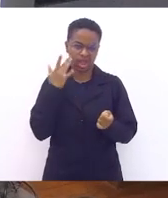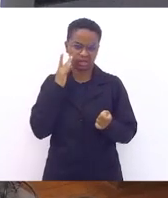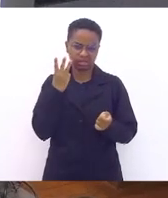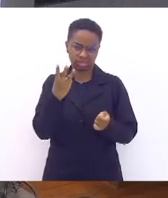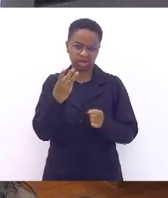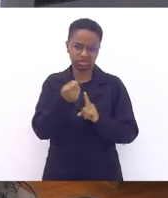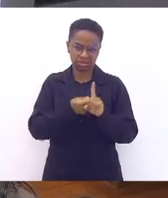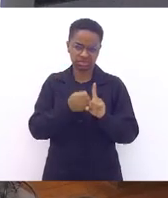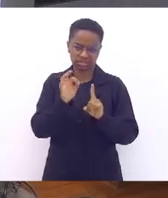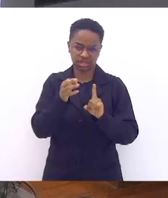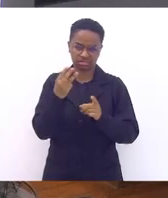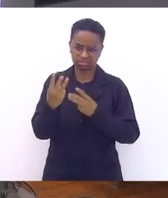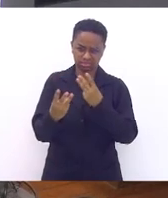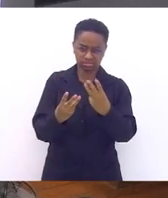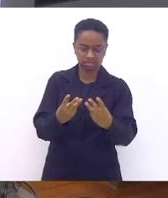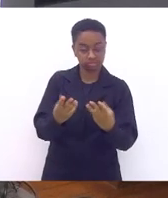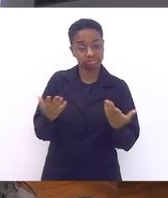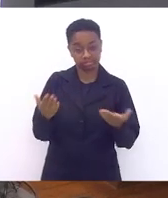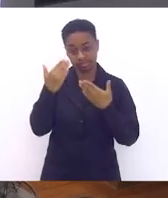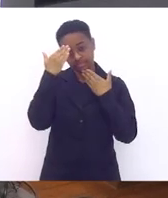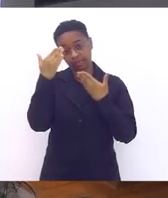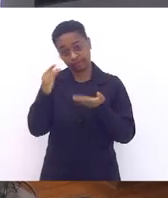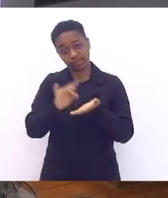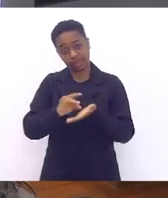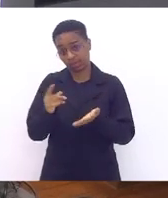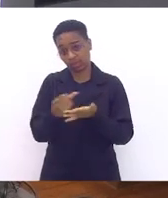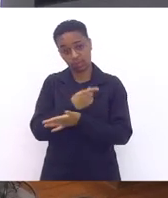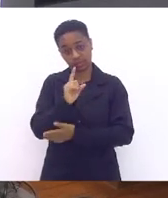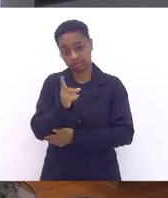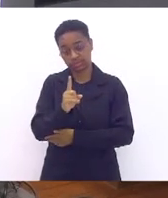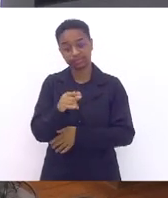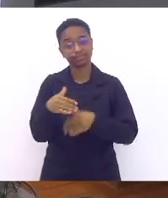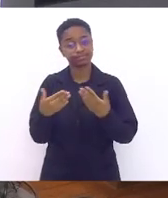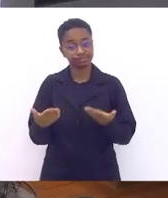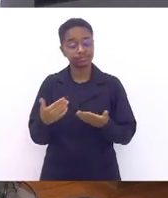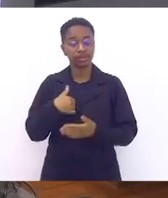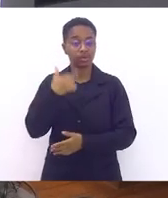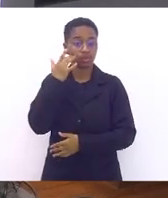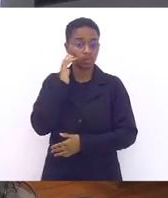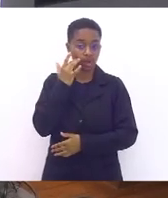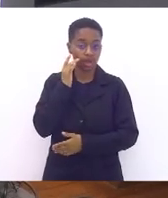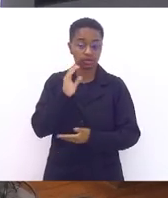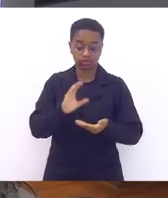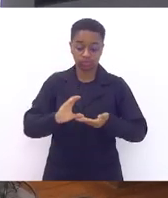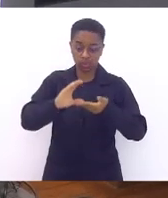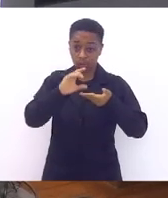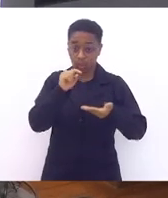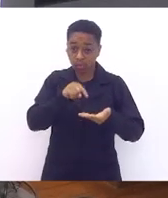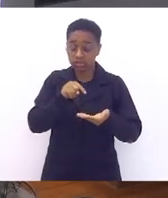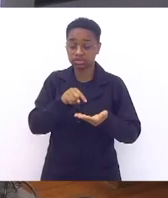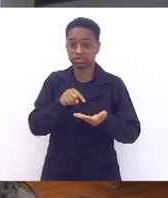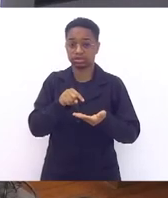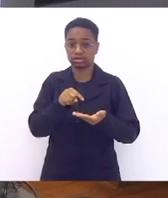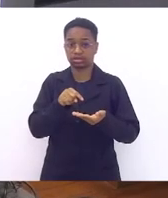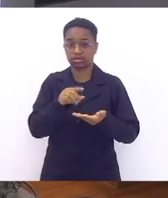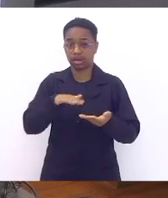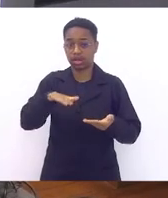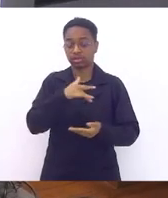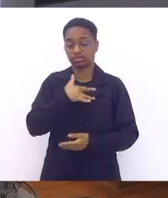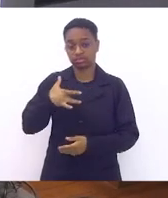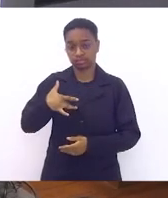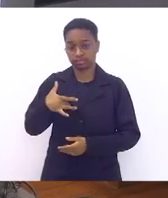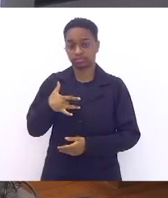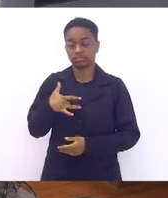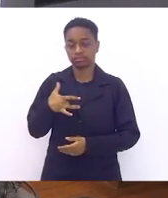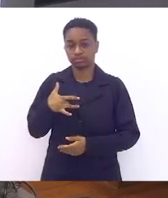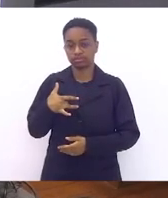A cada 3 meses, obrigada, isso efetivamente não aconteceu, e eu acho que o Conselho de Saúde ele